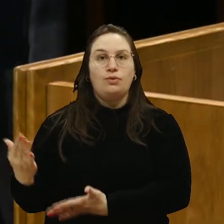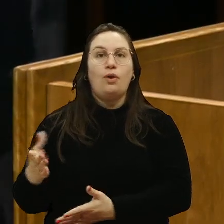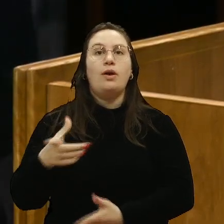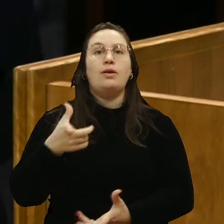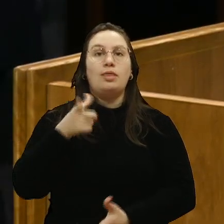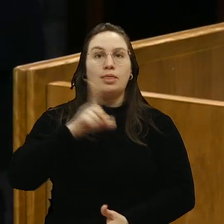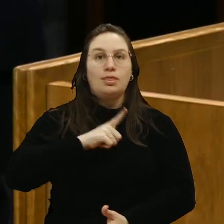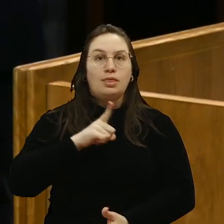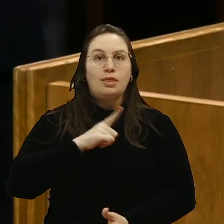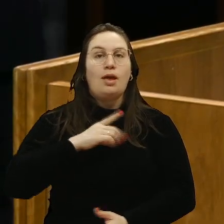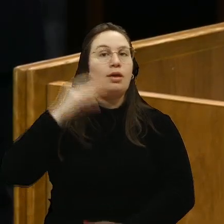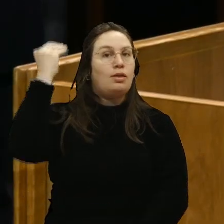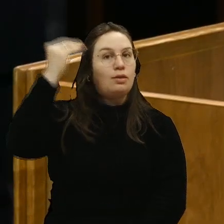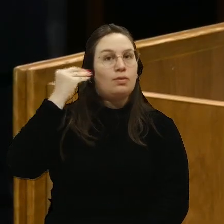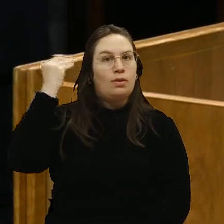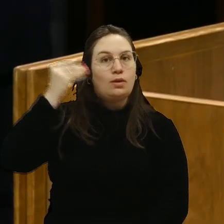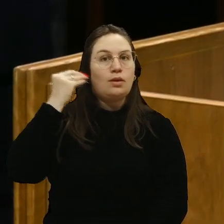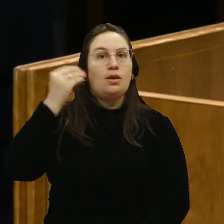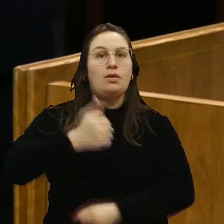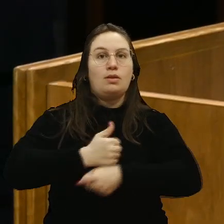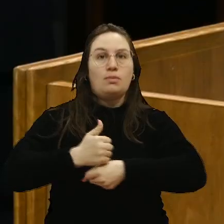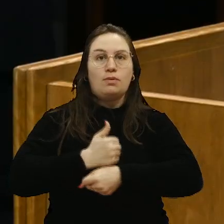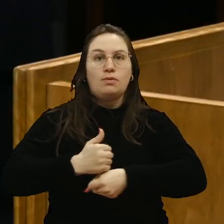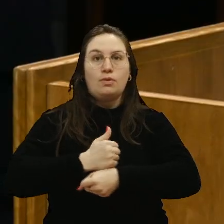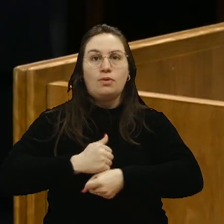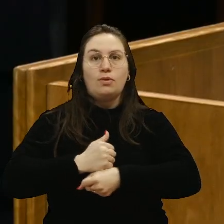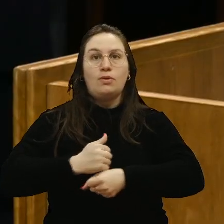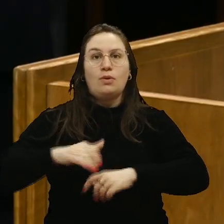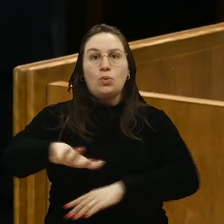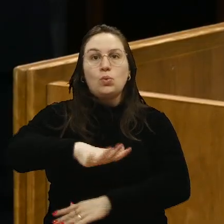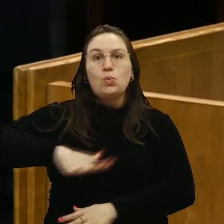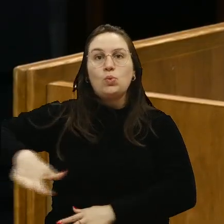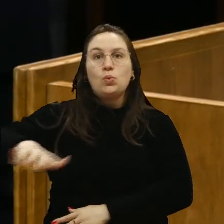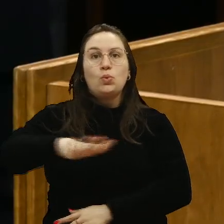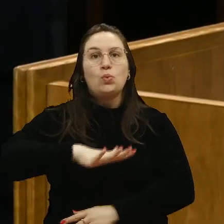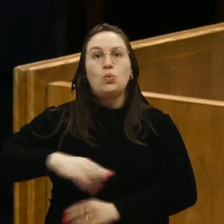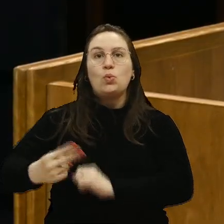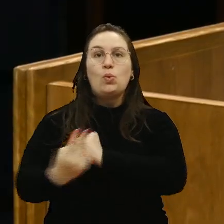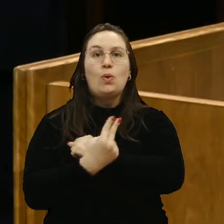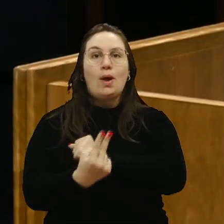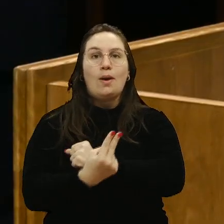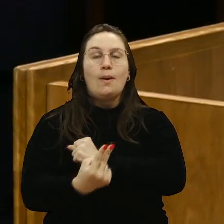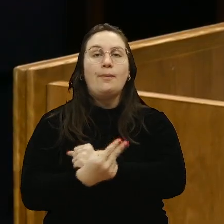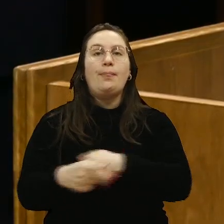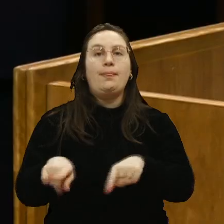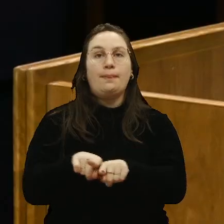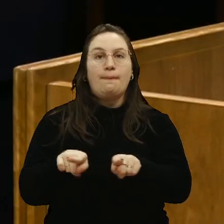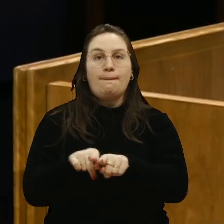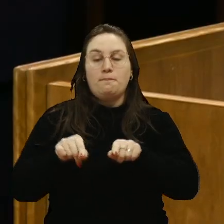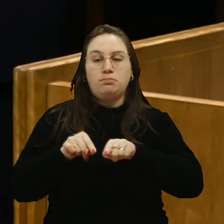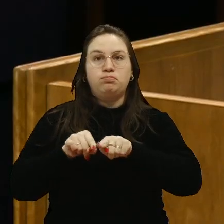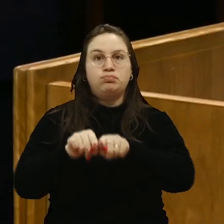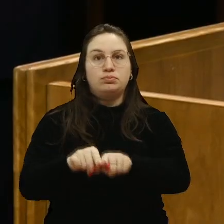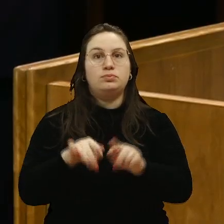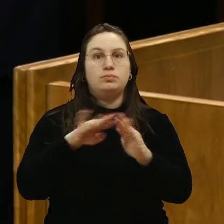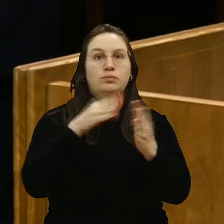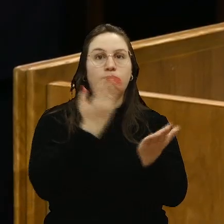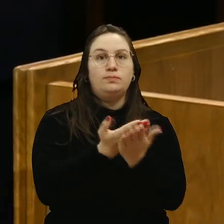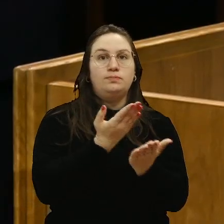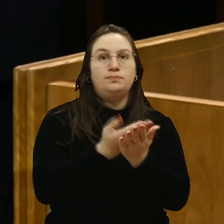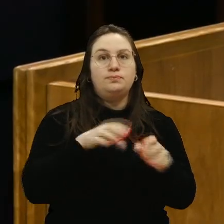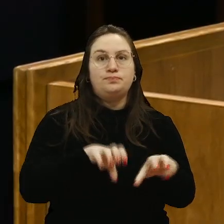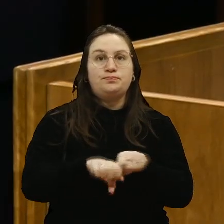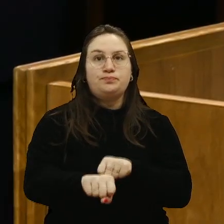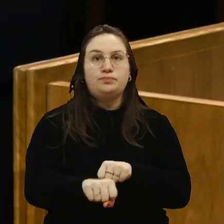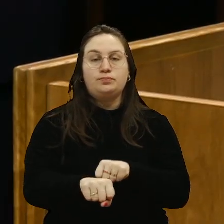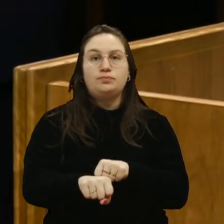adquiram experiências profissionais no ambiente protegido, conciliando a formação educacional